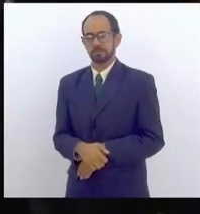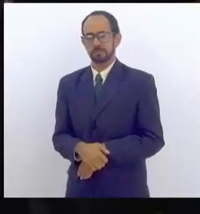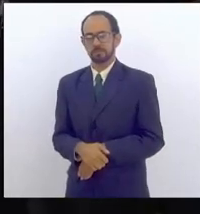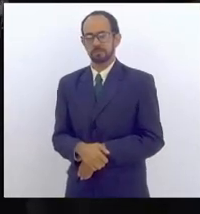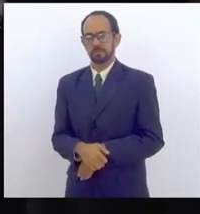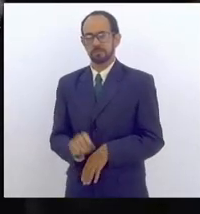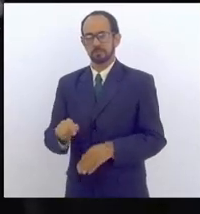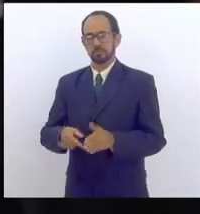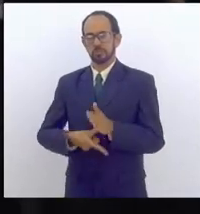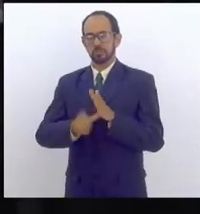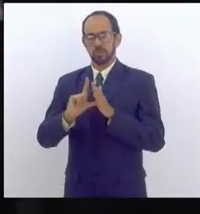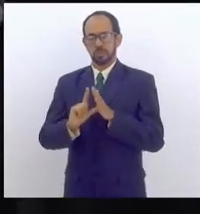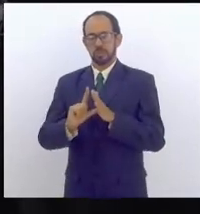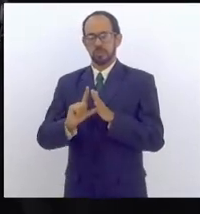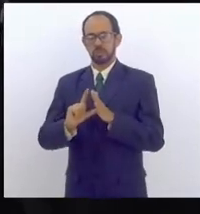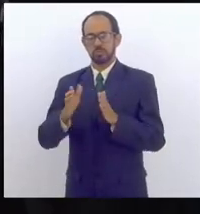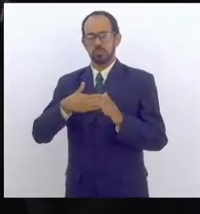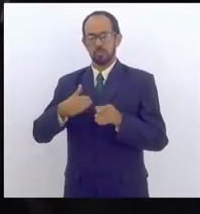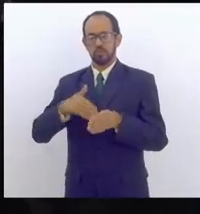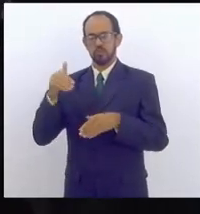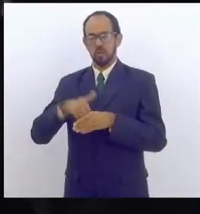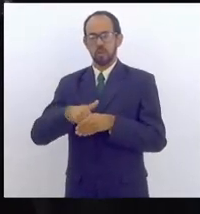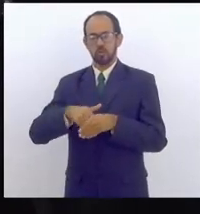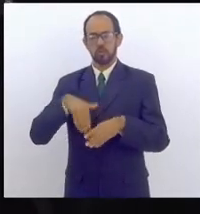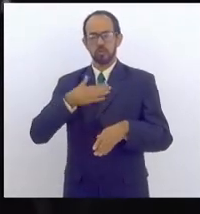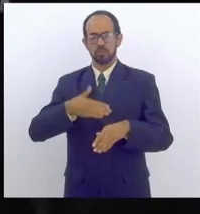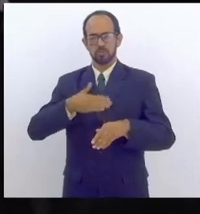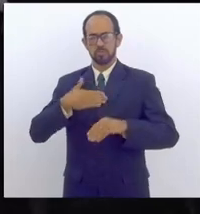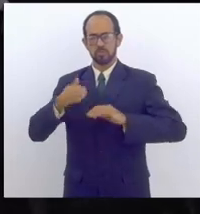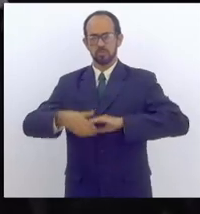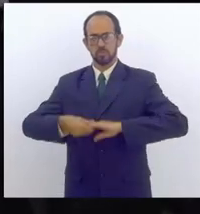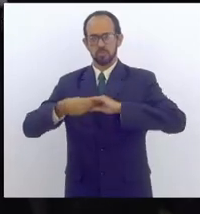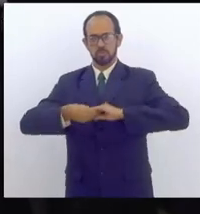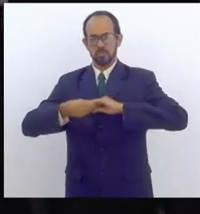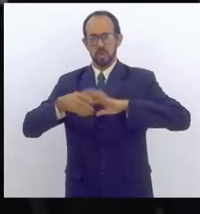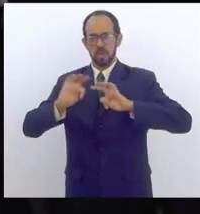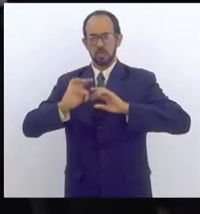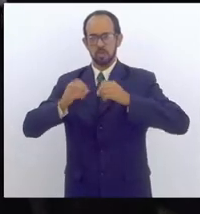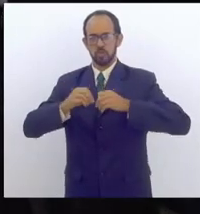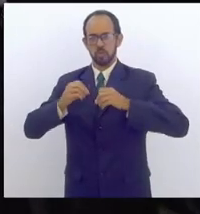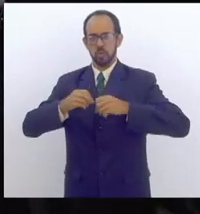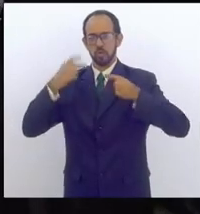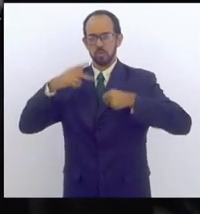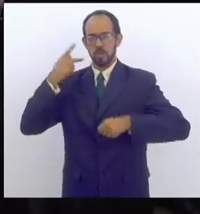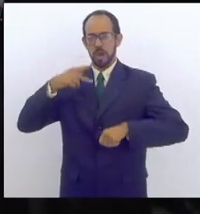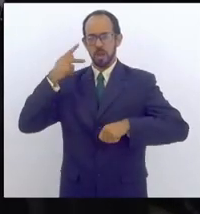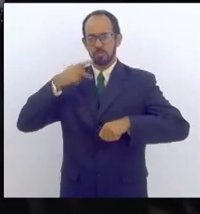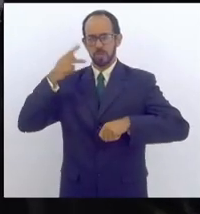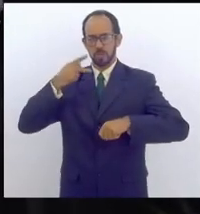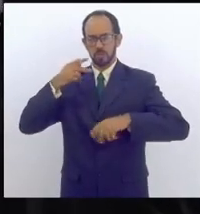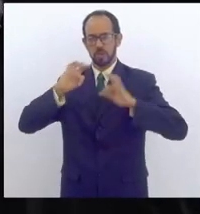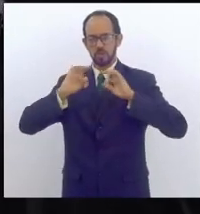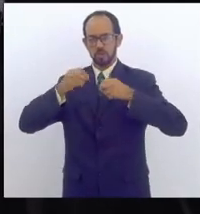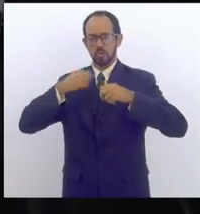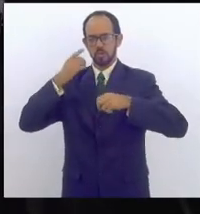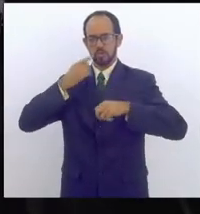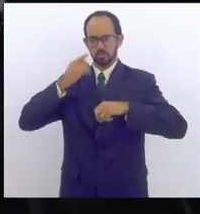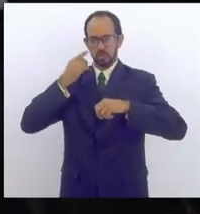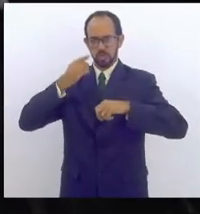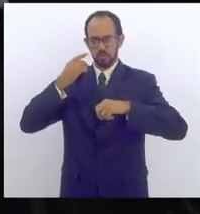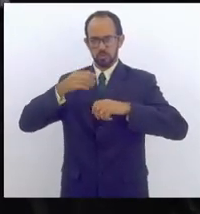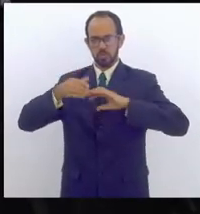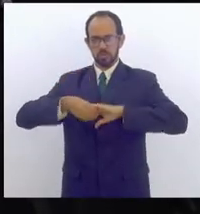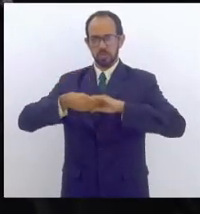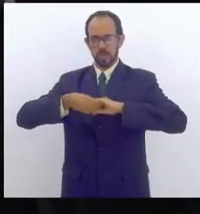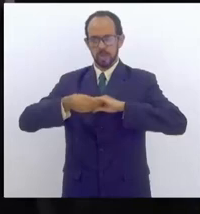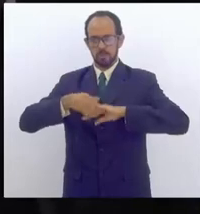Antes de dar meu voto, eu gostaria de cumprimentar todo o parlamento, todos os deputados e deputadas, cumprimentar meu amigo